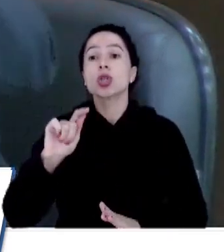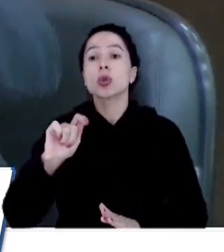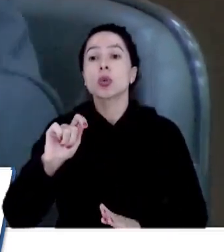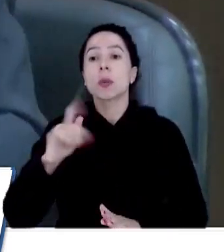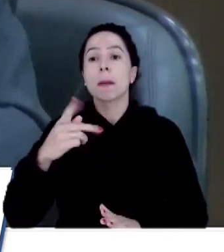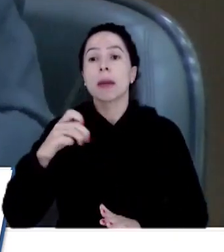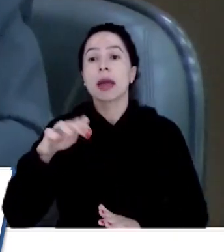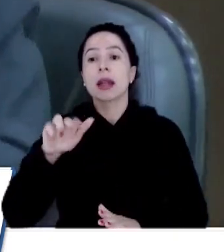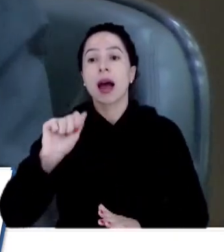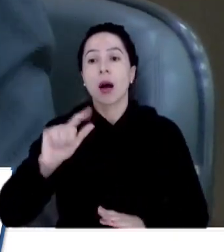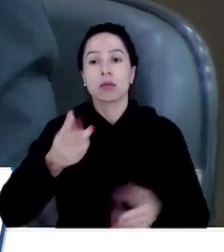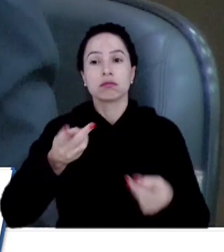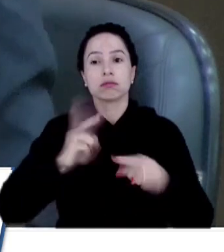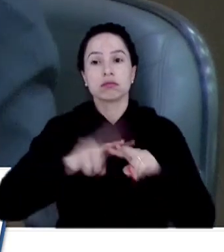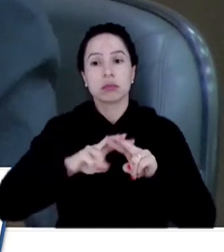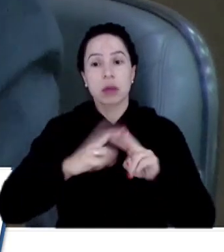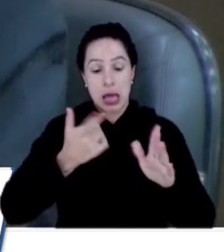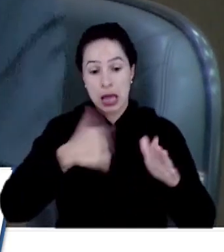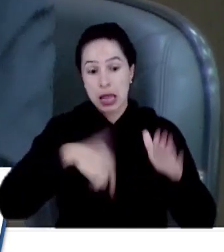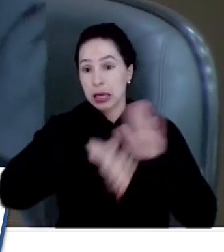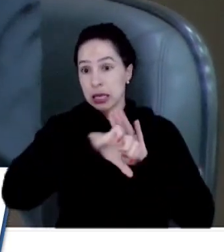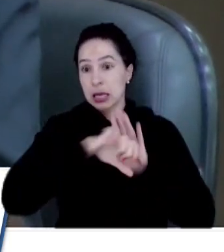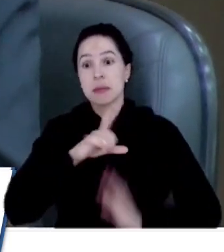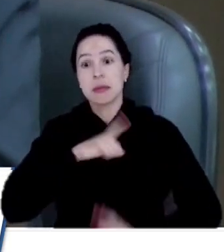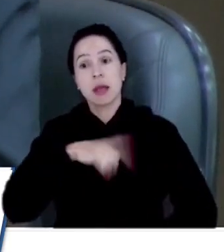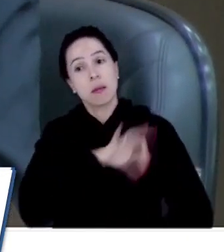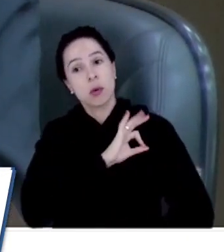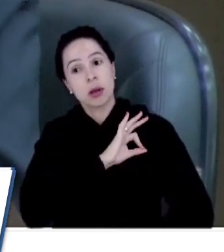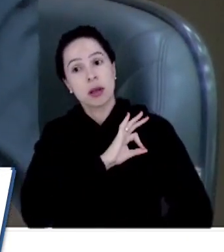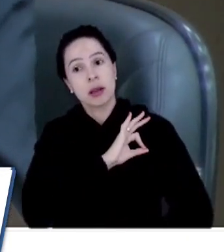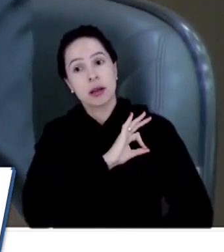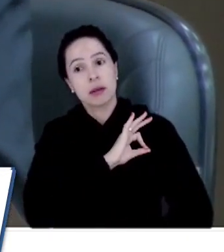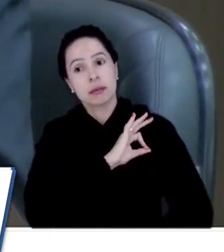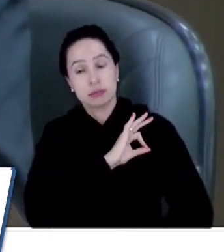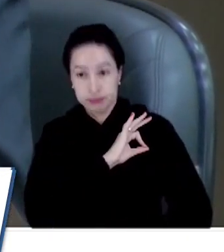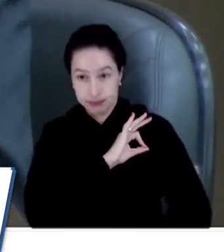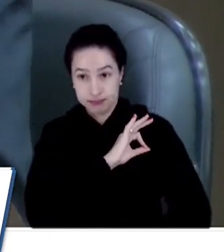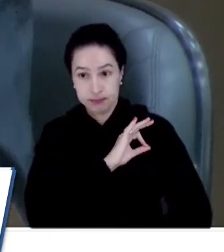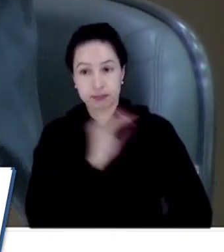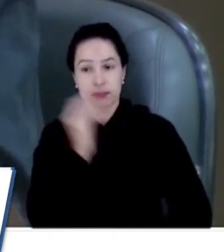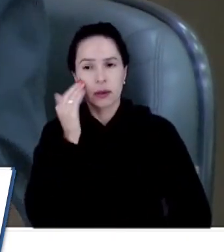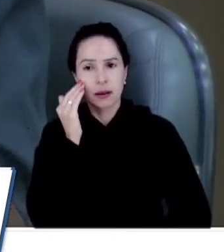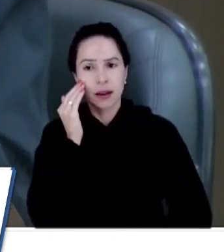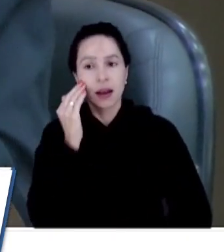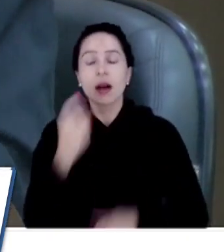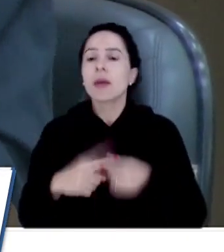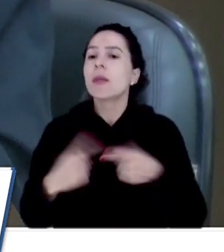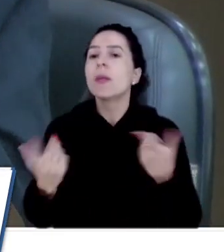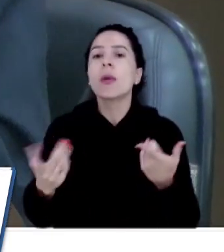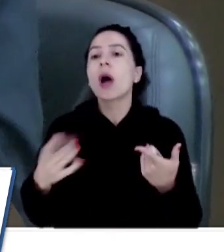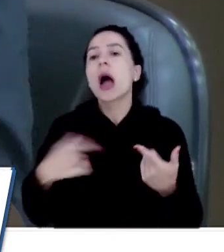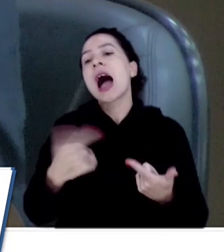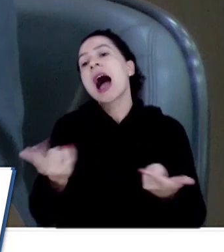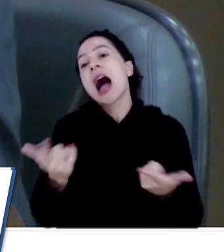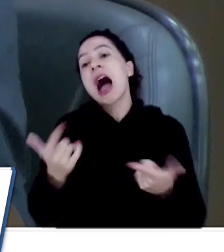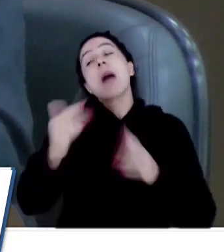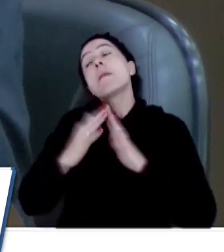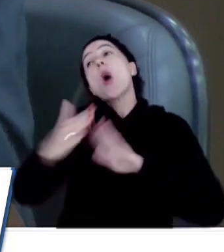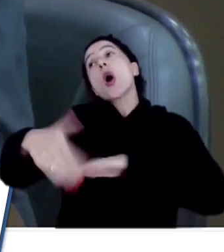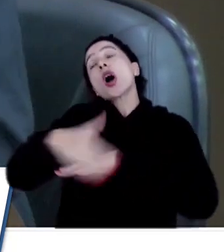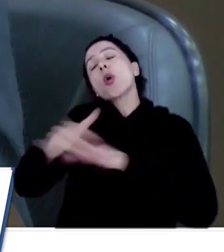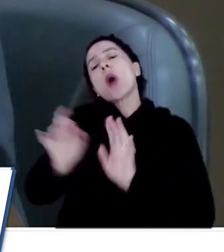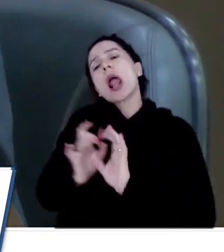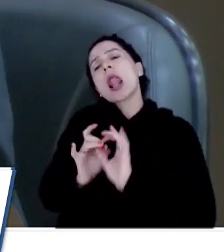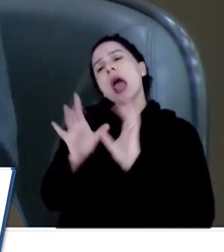Para o criminoso tem a polícia. Entendeu? Porque não é porque está em condição de rua que está liberado